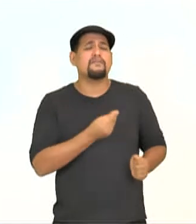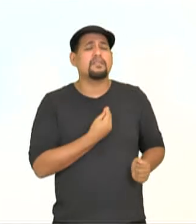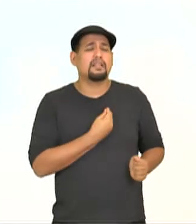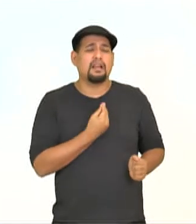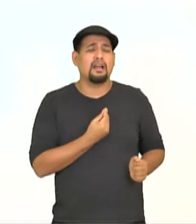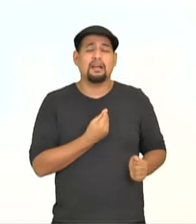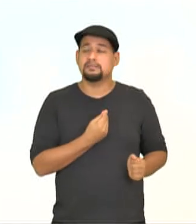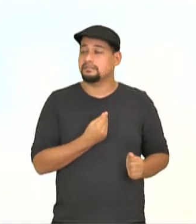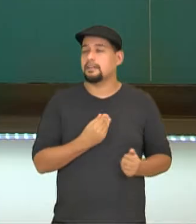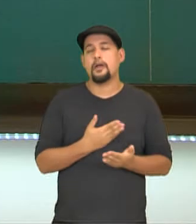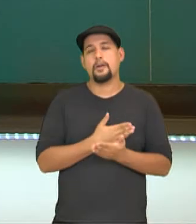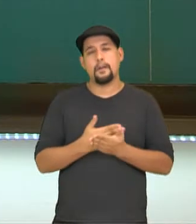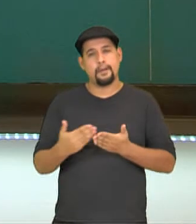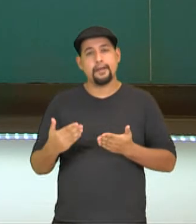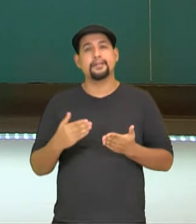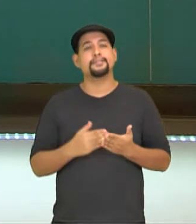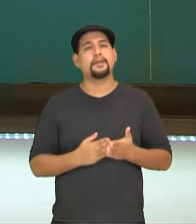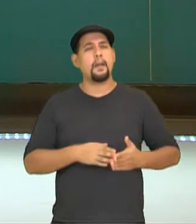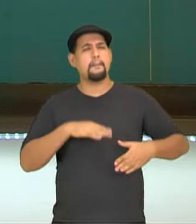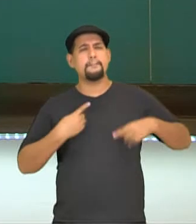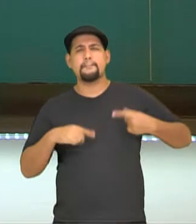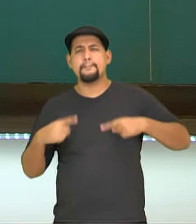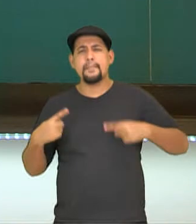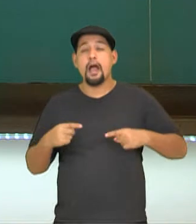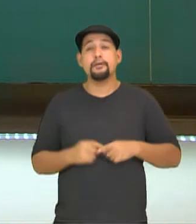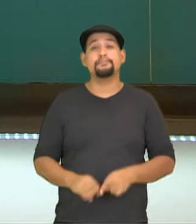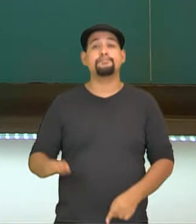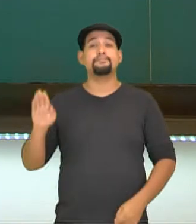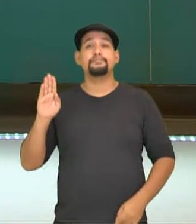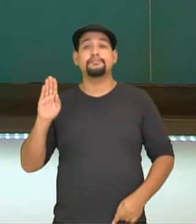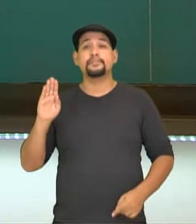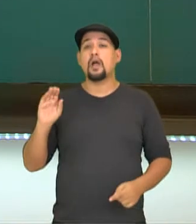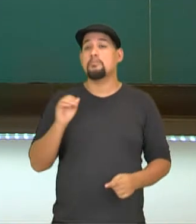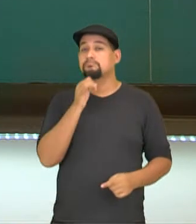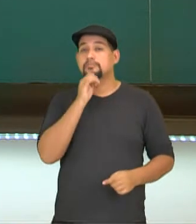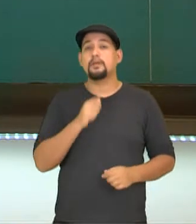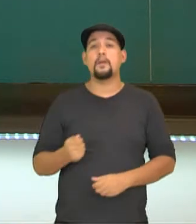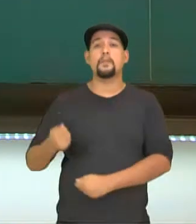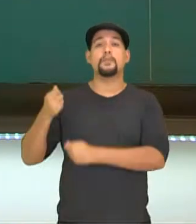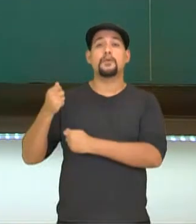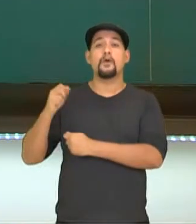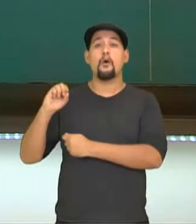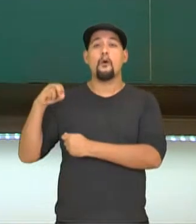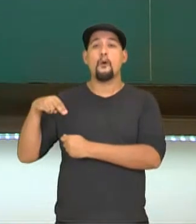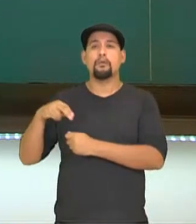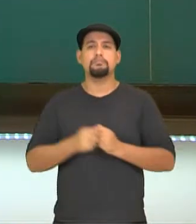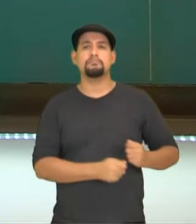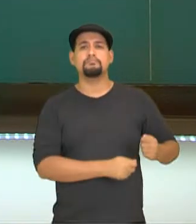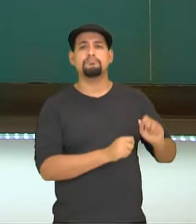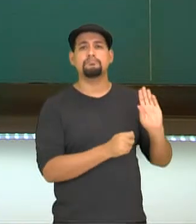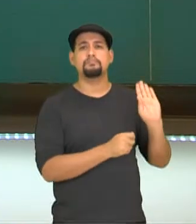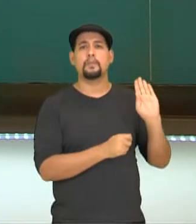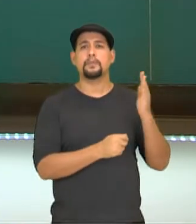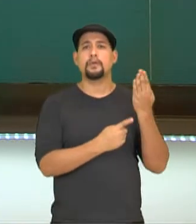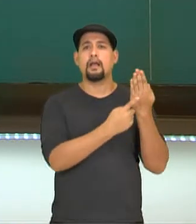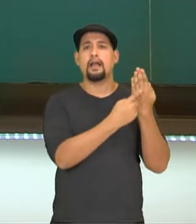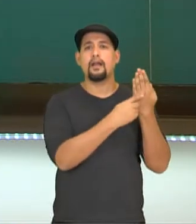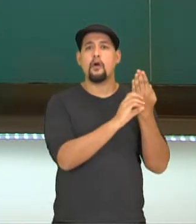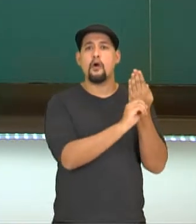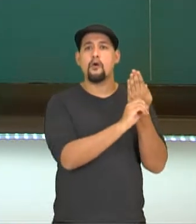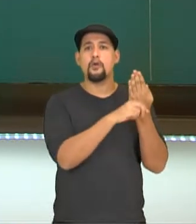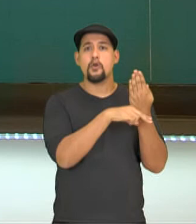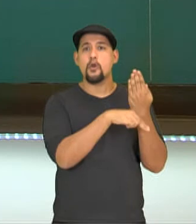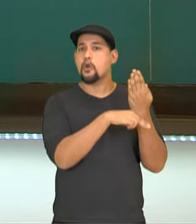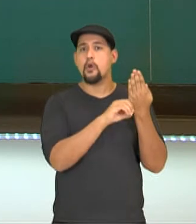E aí começa uma disputa aí com essa plaquinha onde está escrita a palavra on, e ela vira, no final a palavra fica